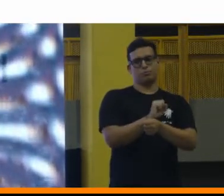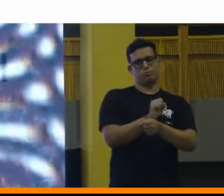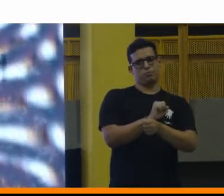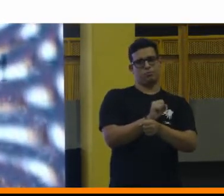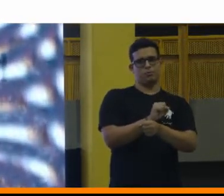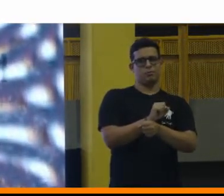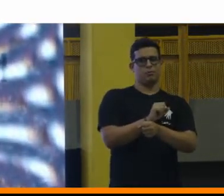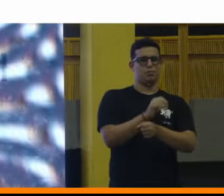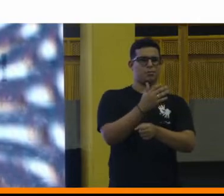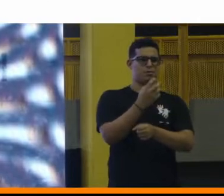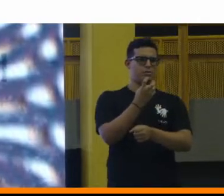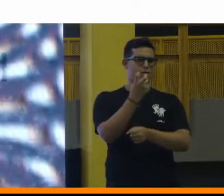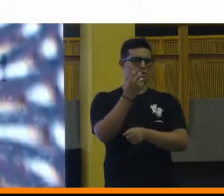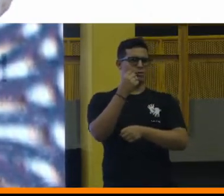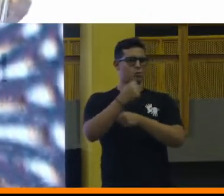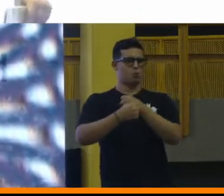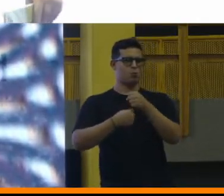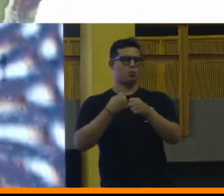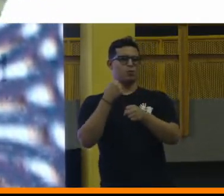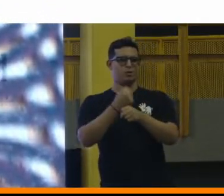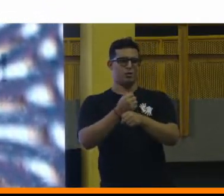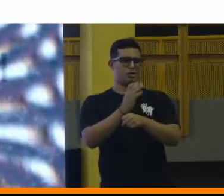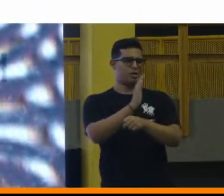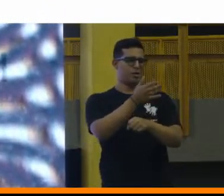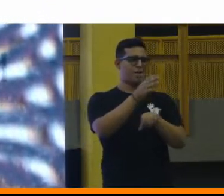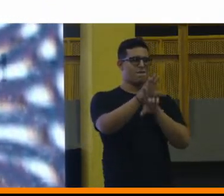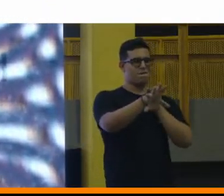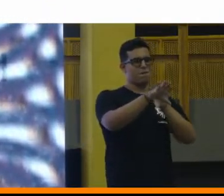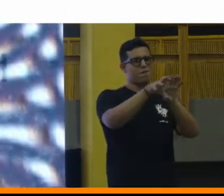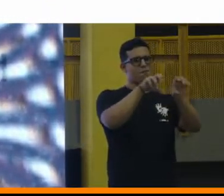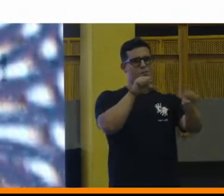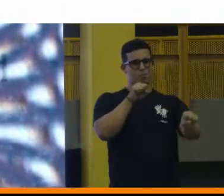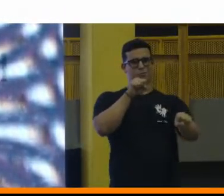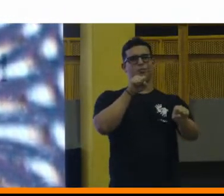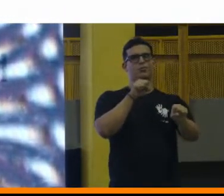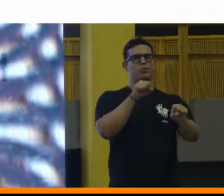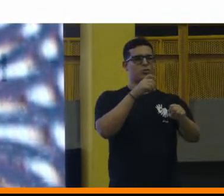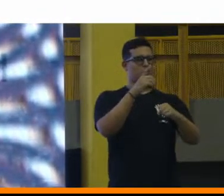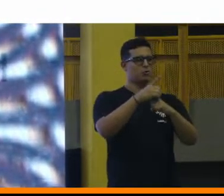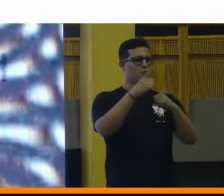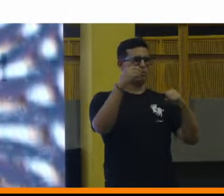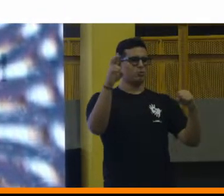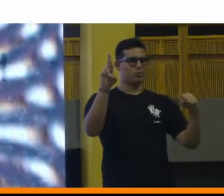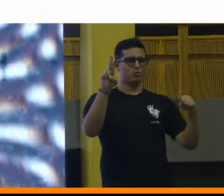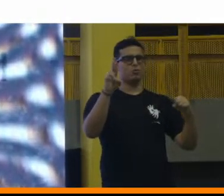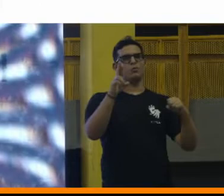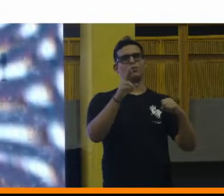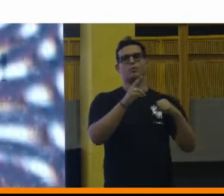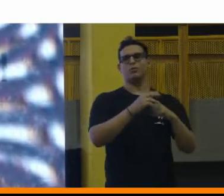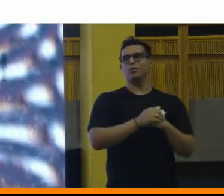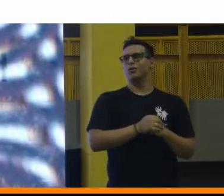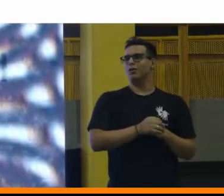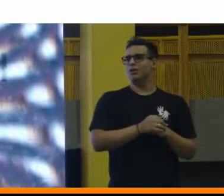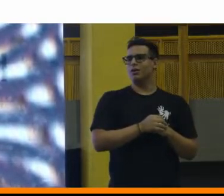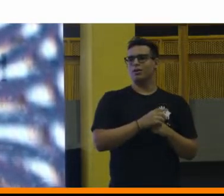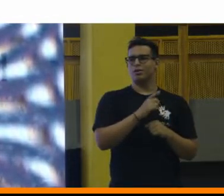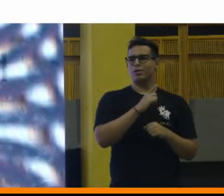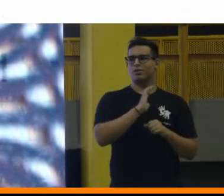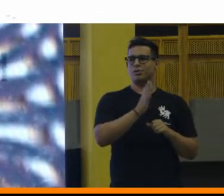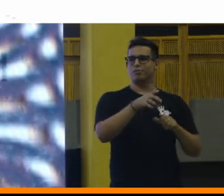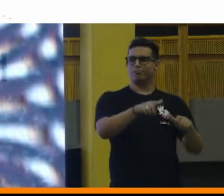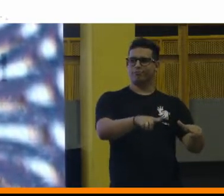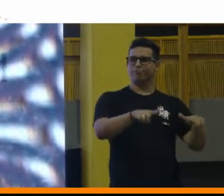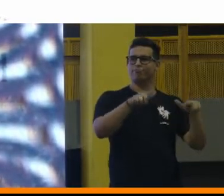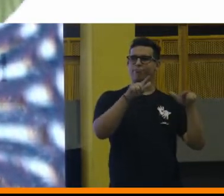5 anos vão estar graduados, né? Doutores, assim, saindo da universidade com seu diploma,